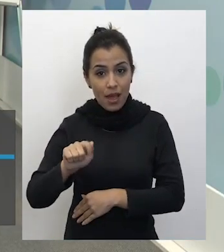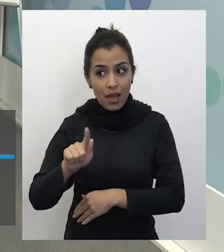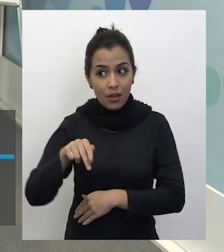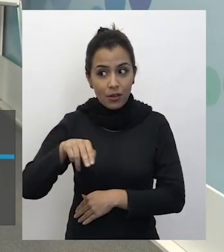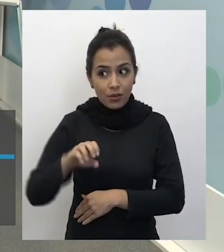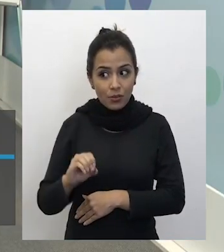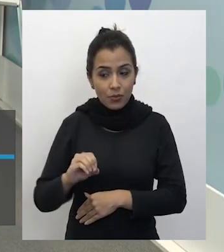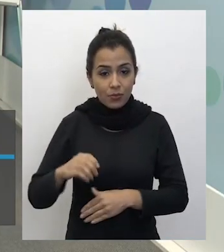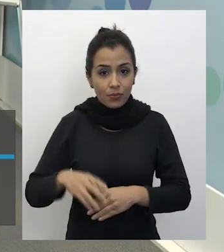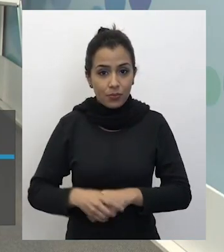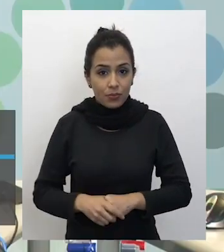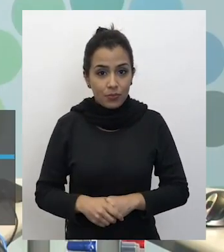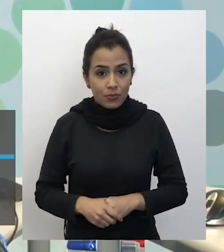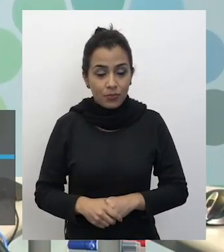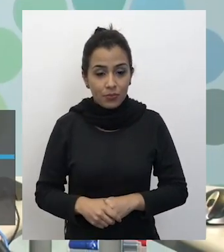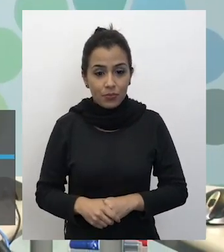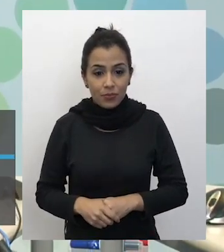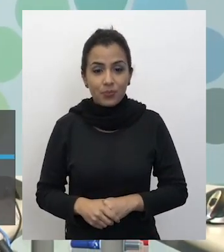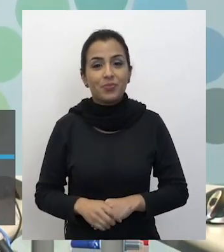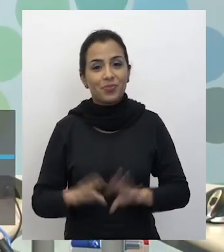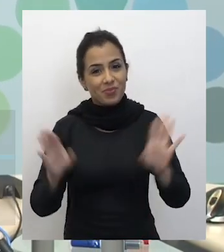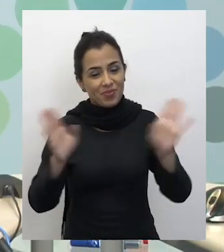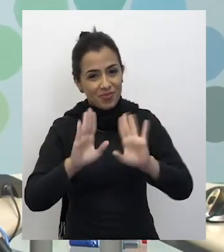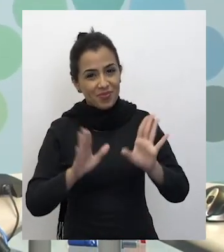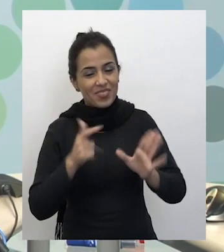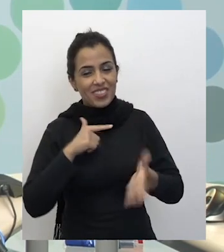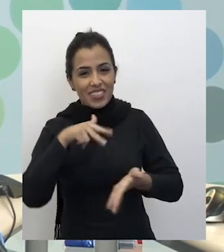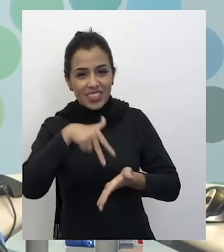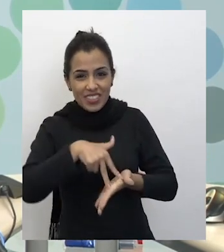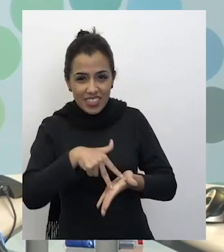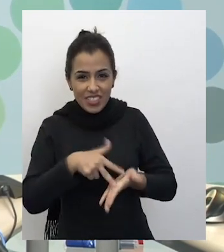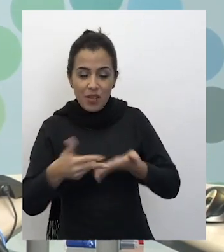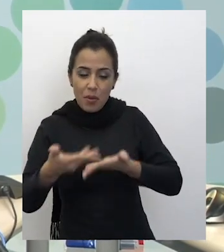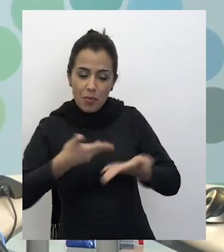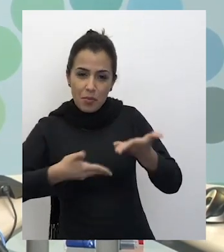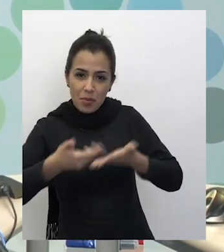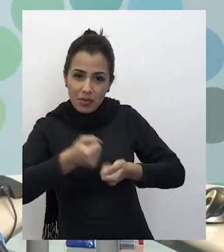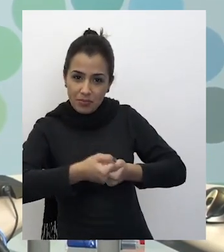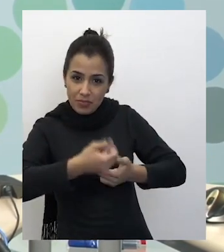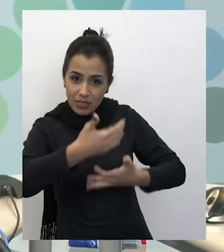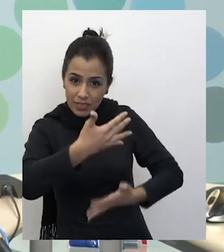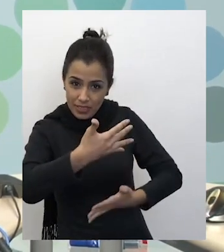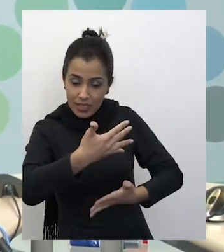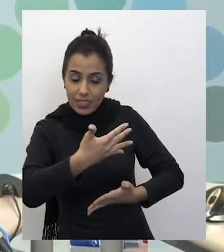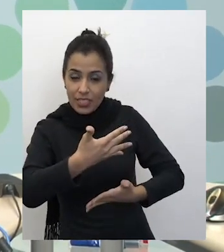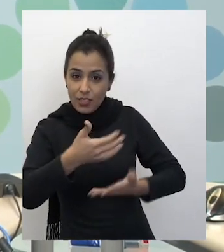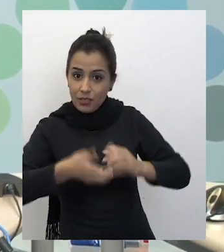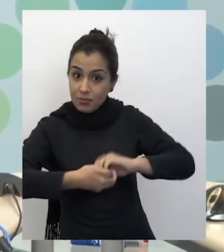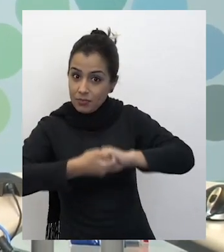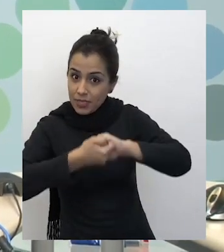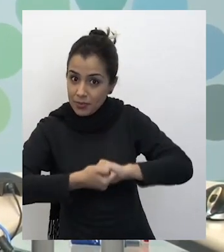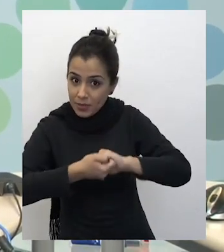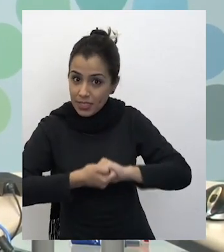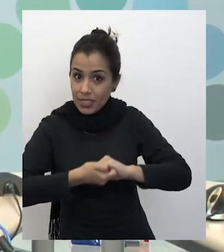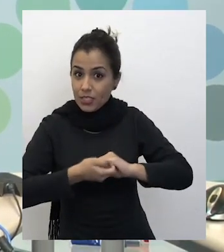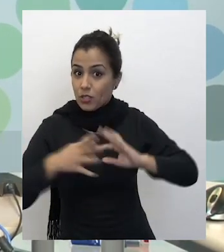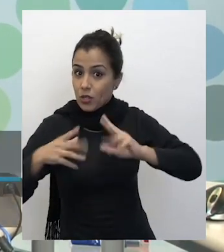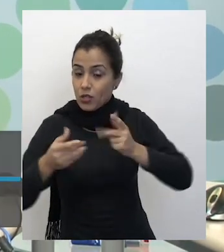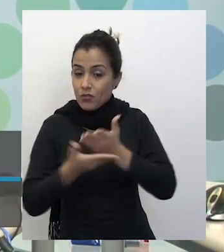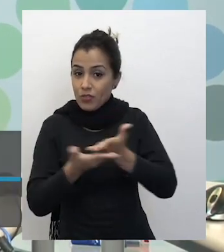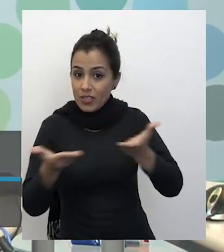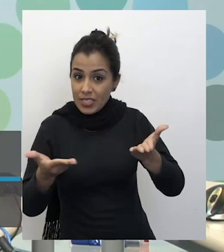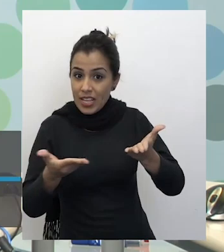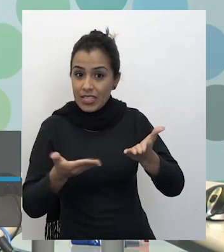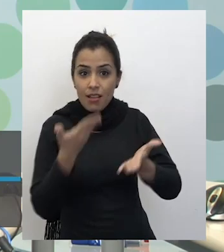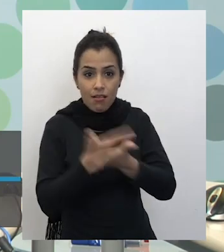Salve, galera, estamos aqui novamente aí para intermediar aí o chat de vocês. Já começo parabenizando vocês aí todos que participaram